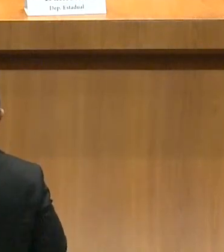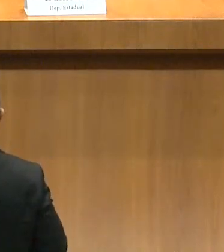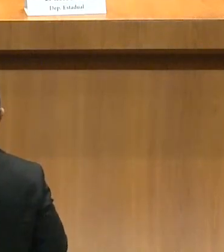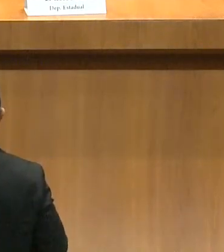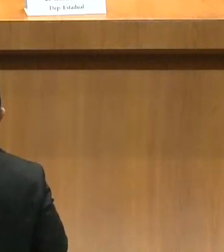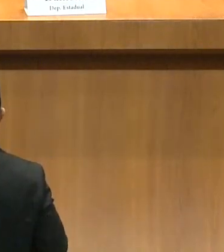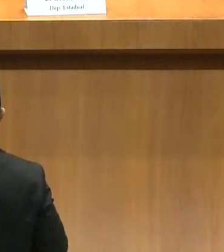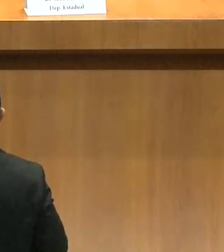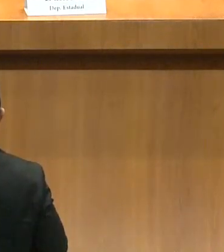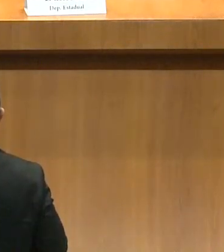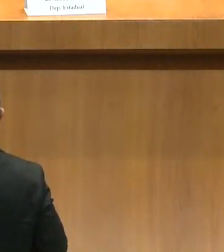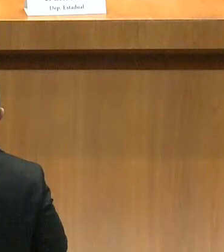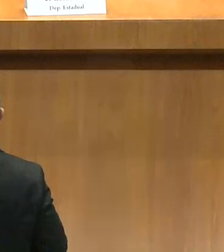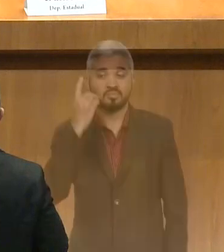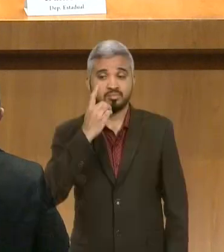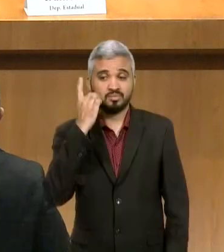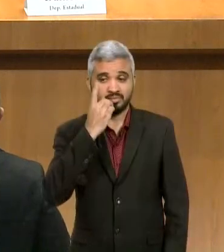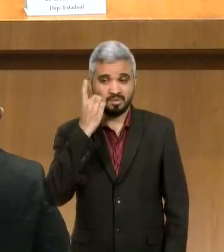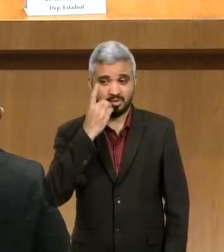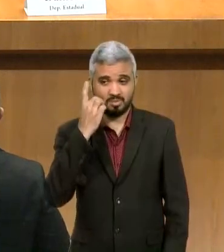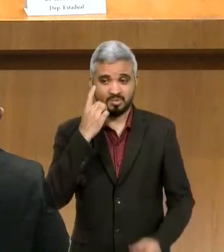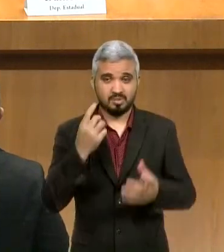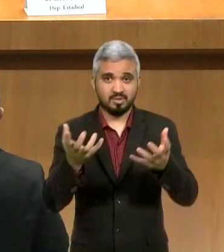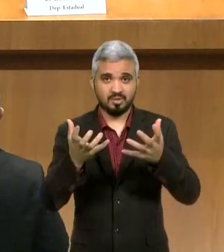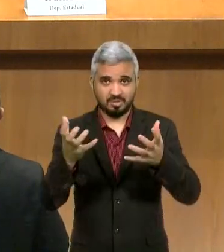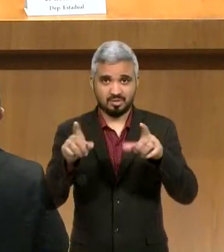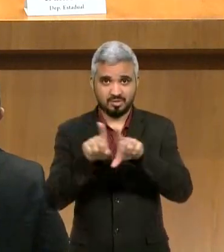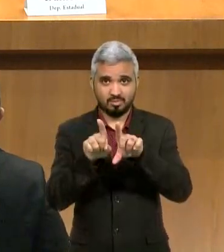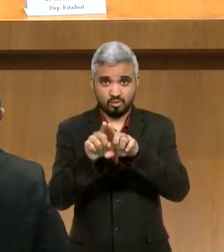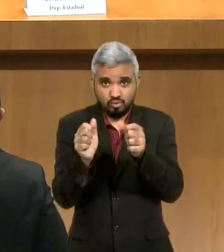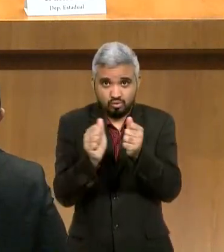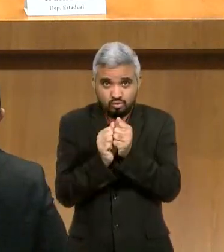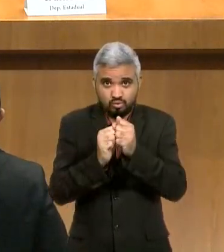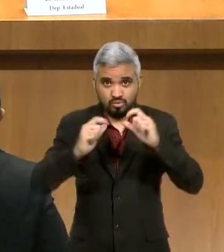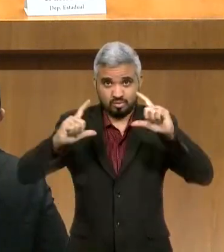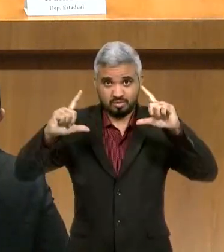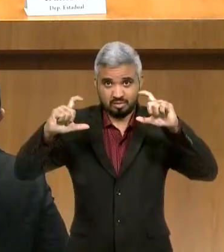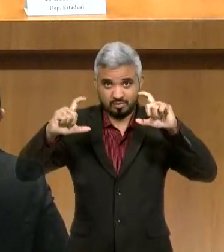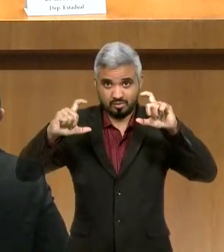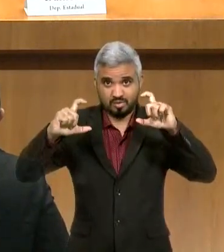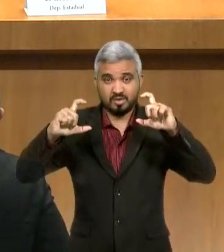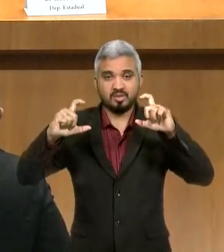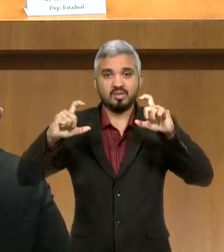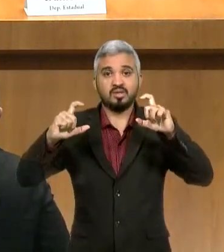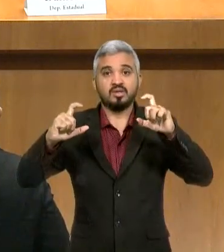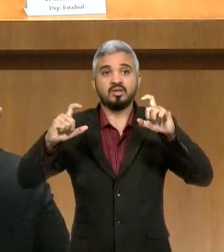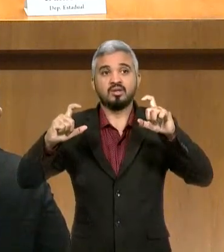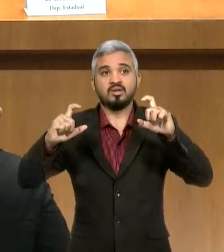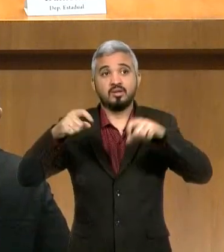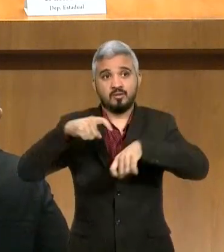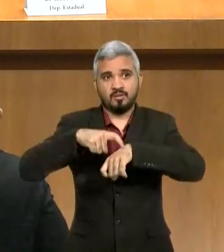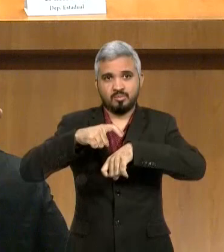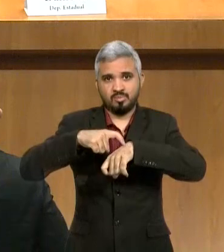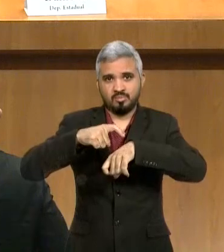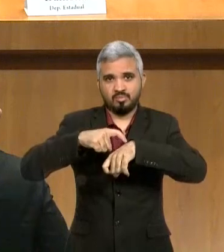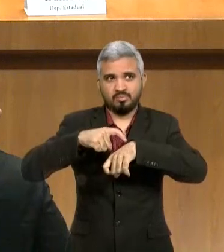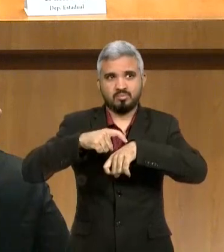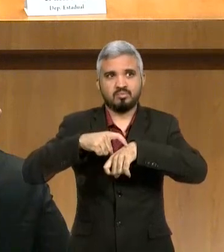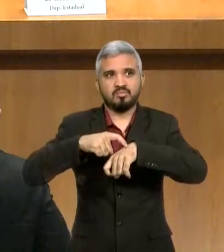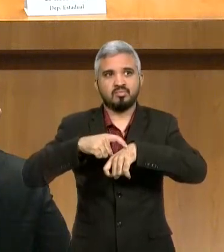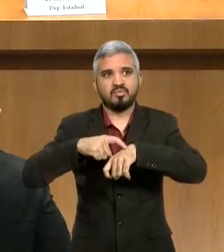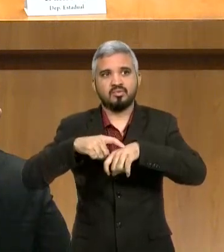Como os deputados estão querendo participar da foto, os demais deputados, a gente vai encerrar